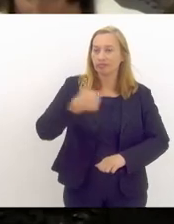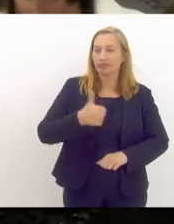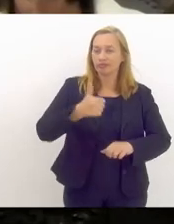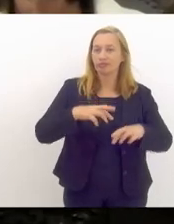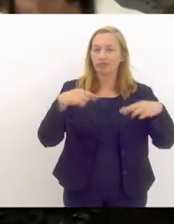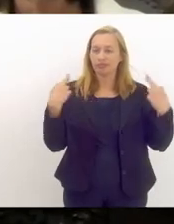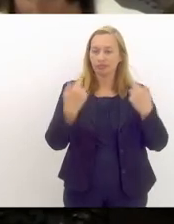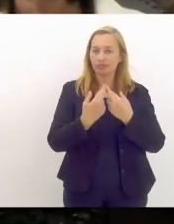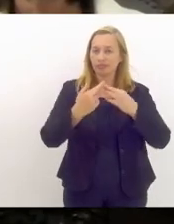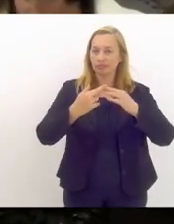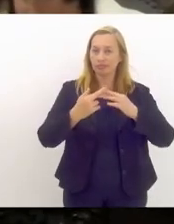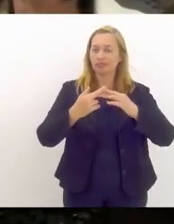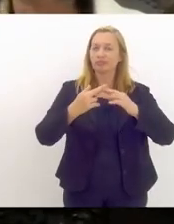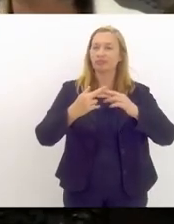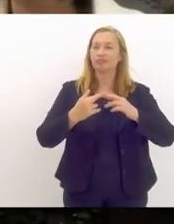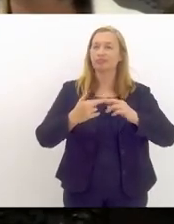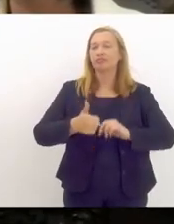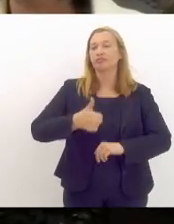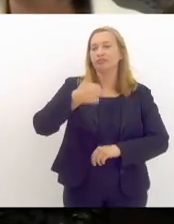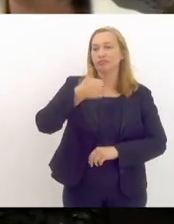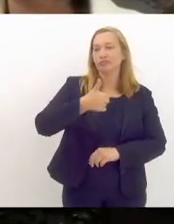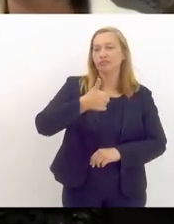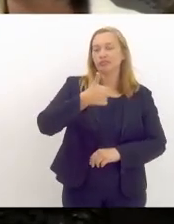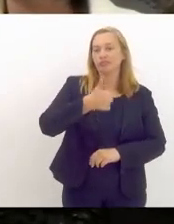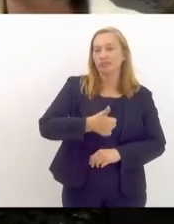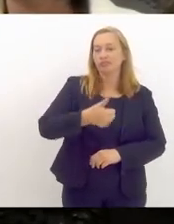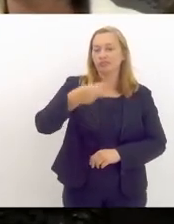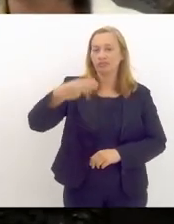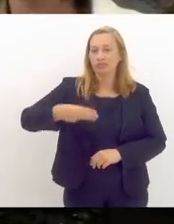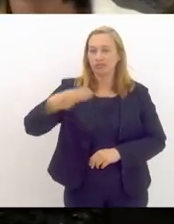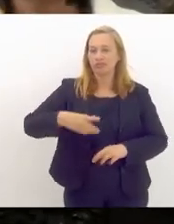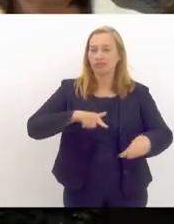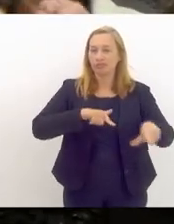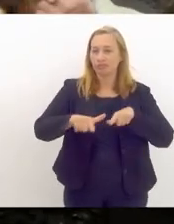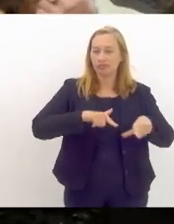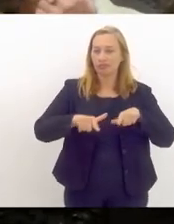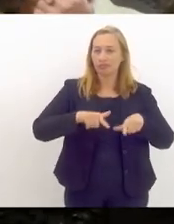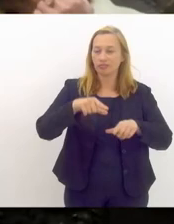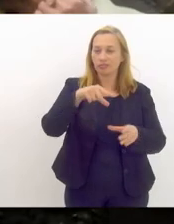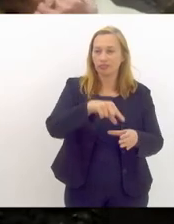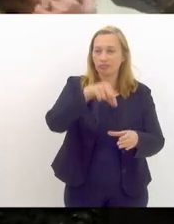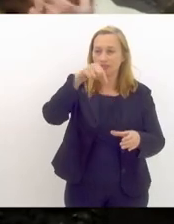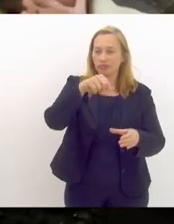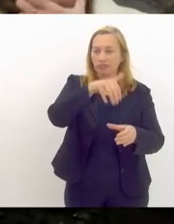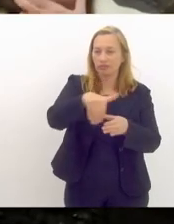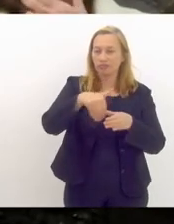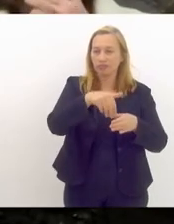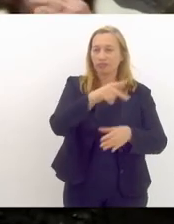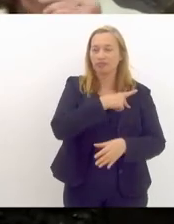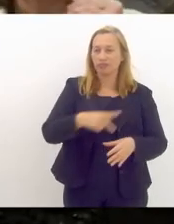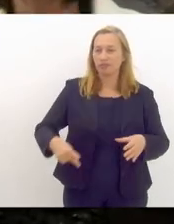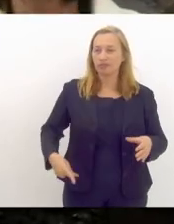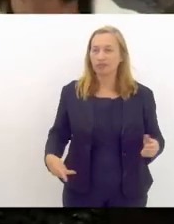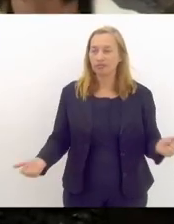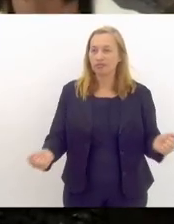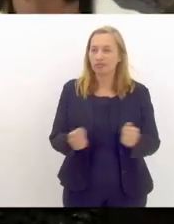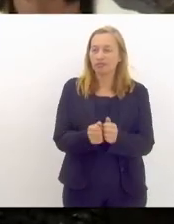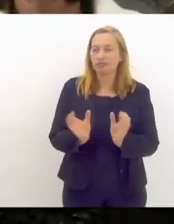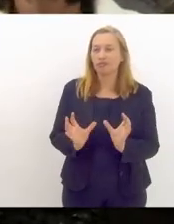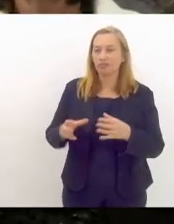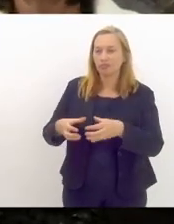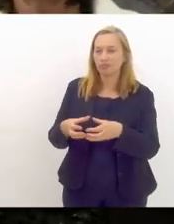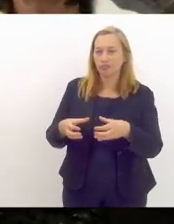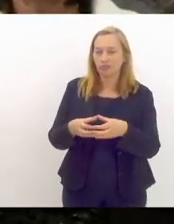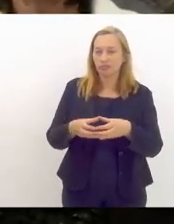legislativa da 13ª legislatura, a fim de eleger o presidente e os demais membros da mesa diretora para o mandato